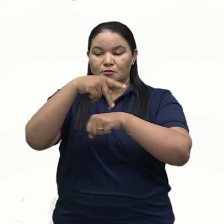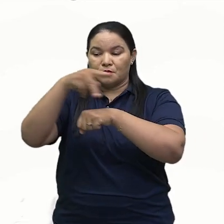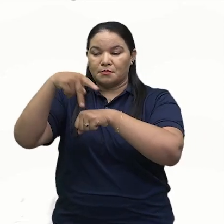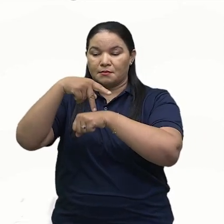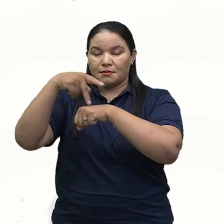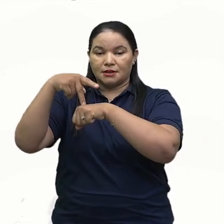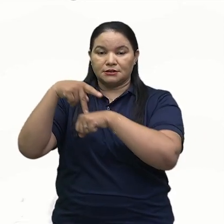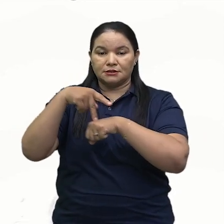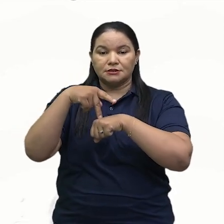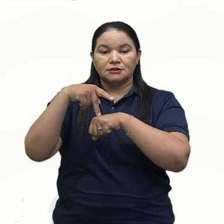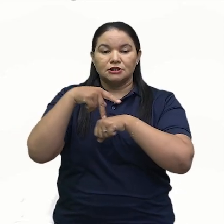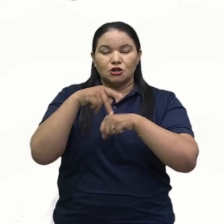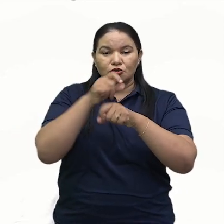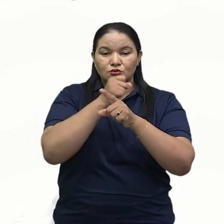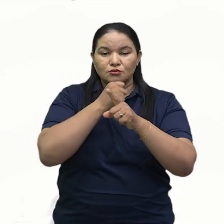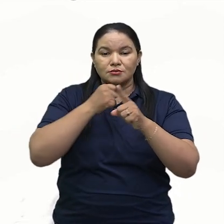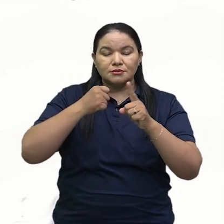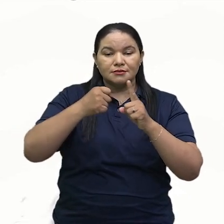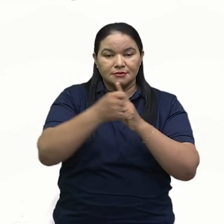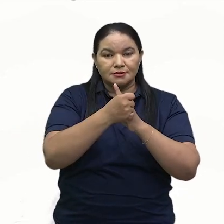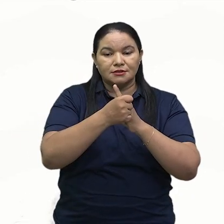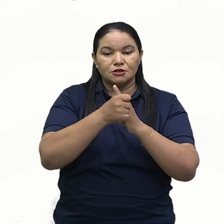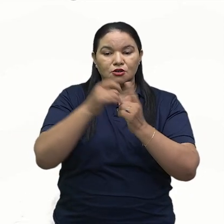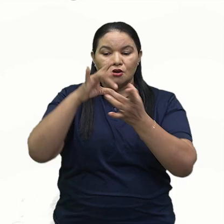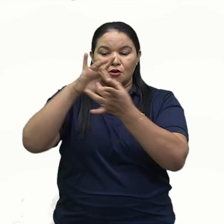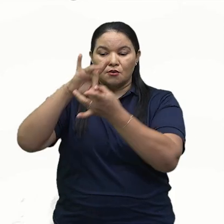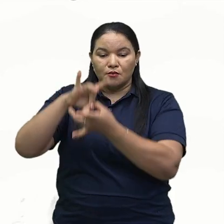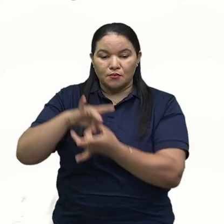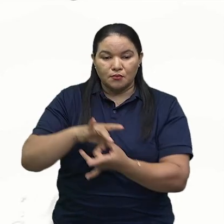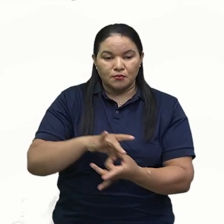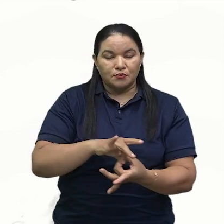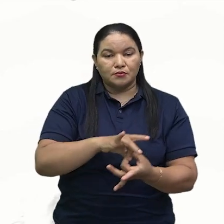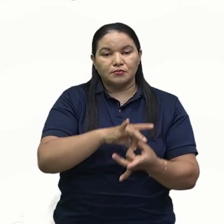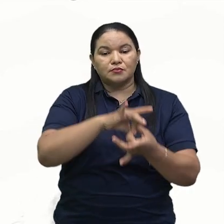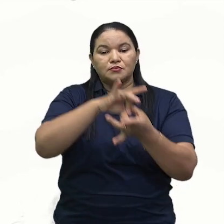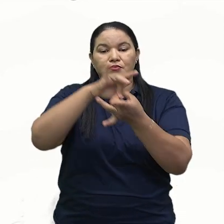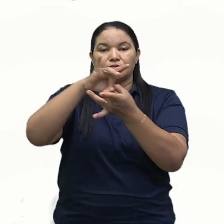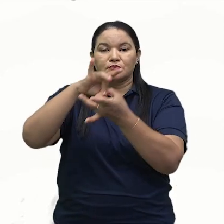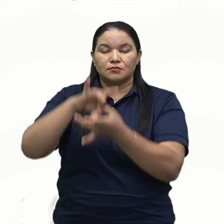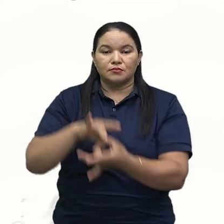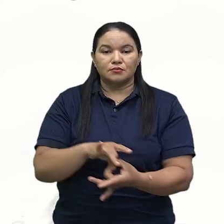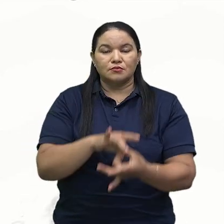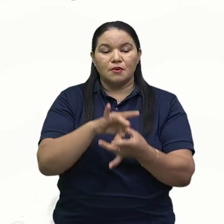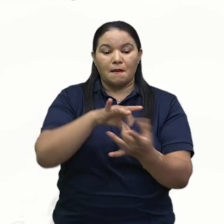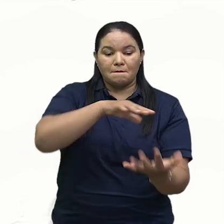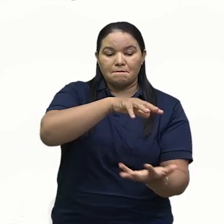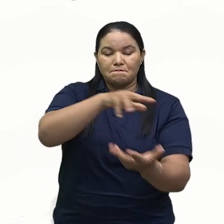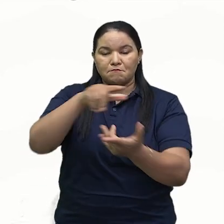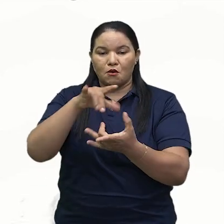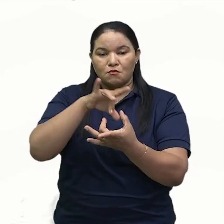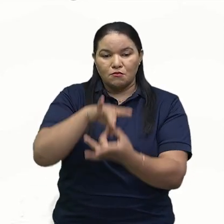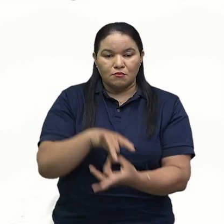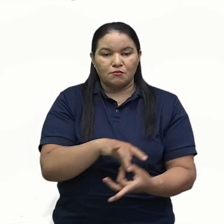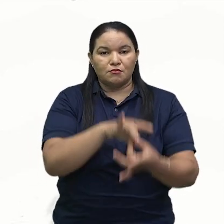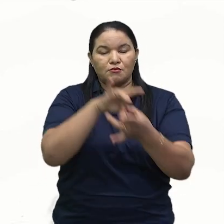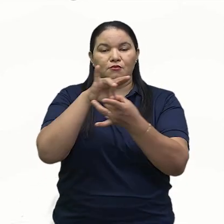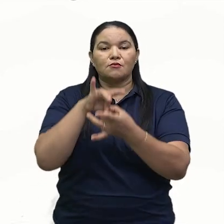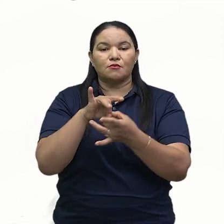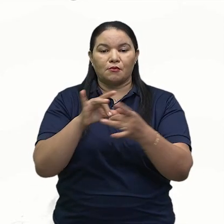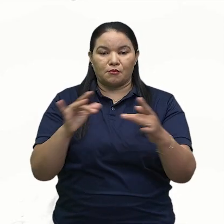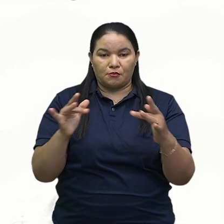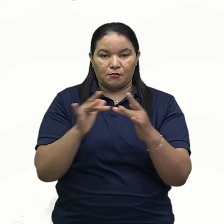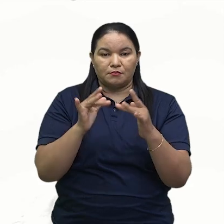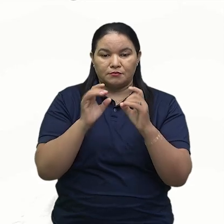e sociedades, tornando o mundo mais conectado. A globalização,